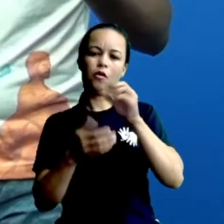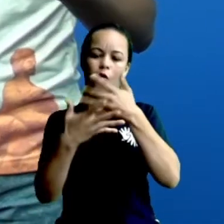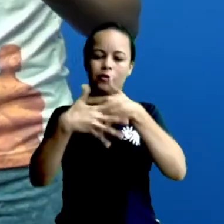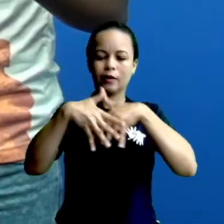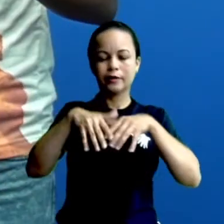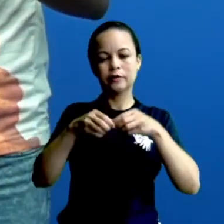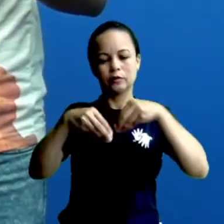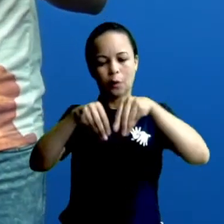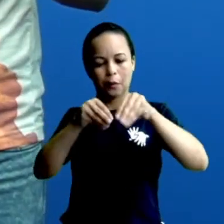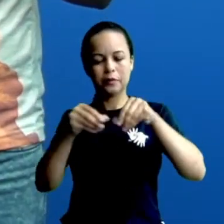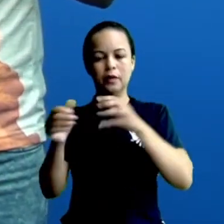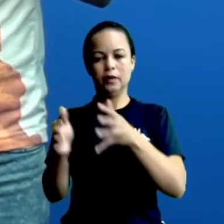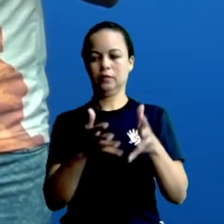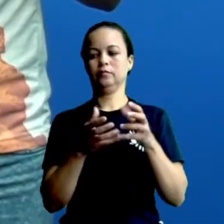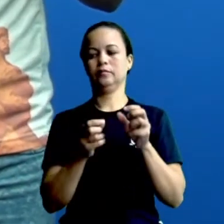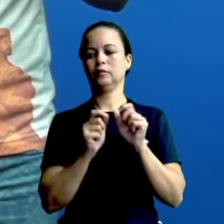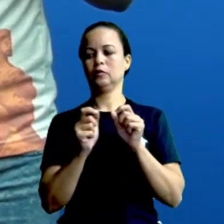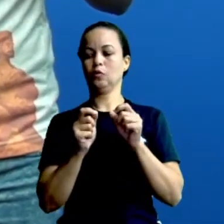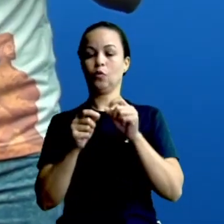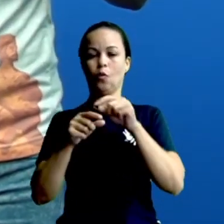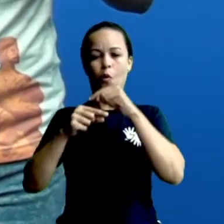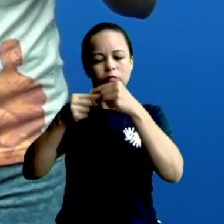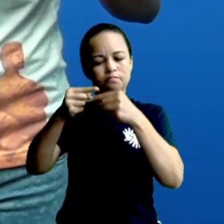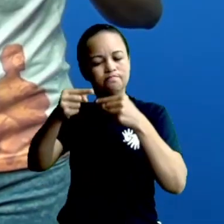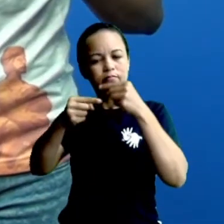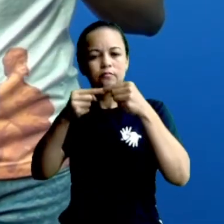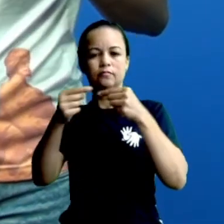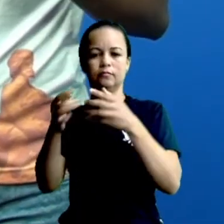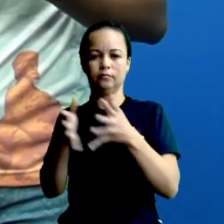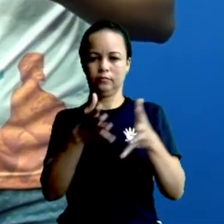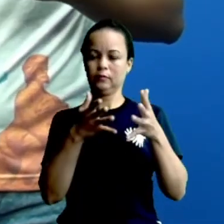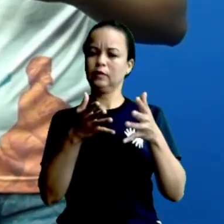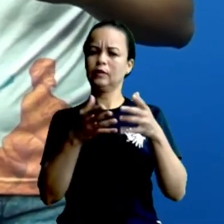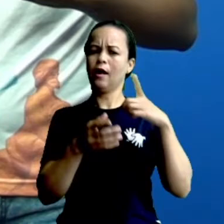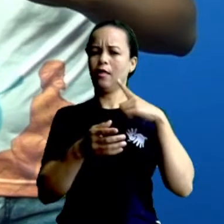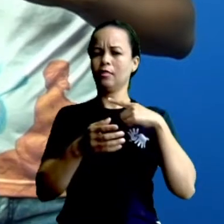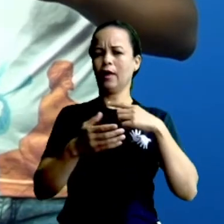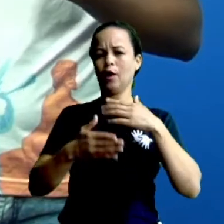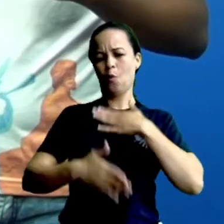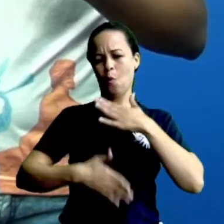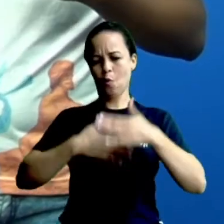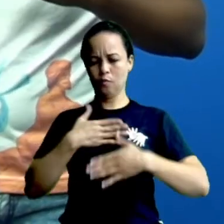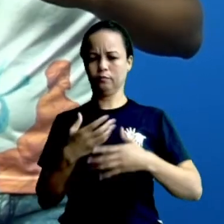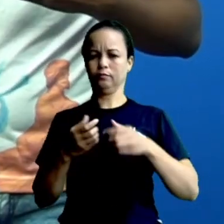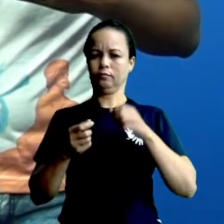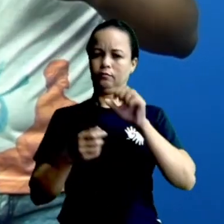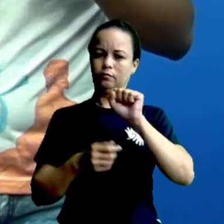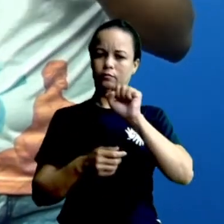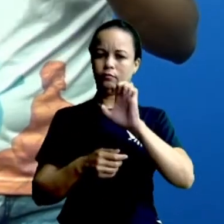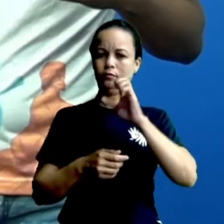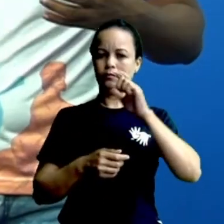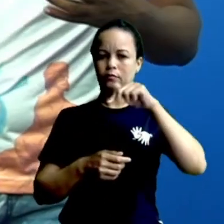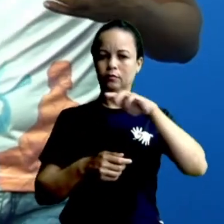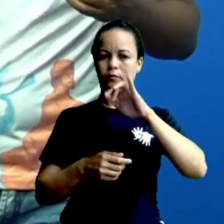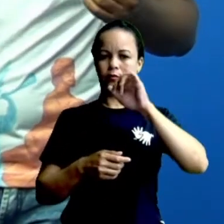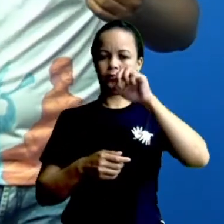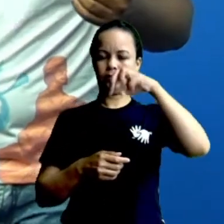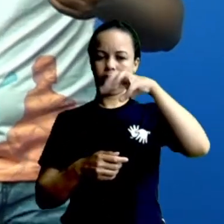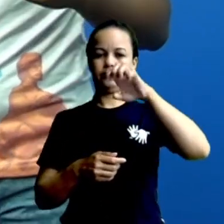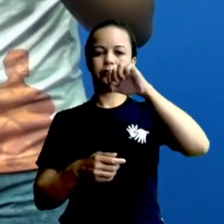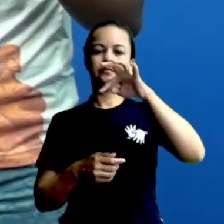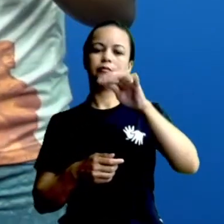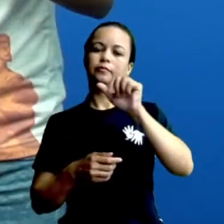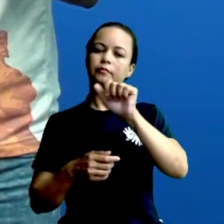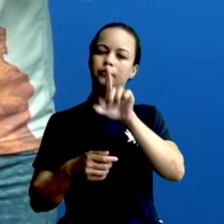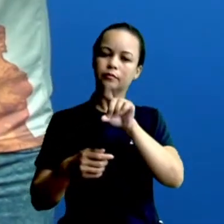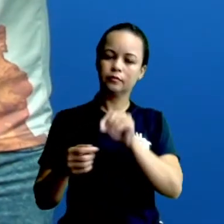corpo deles possui anéis, segmentos, possuem um corpo segmentado, listradinhos por anéis. Na